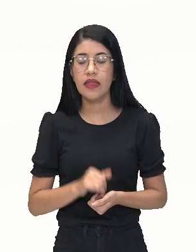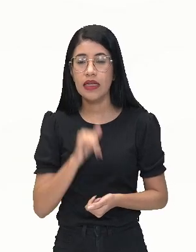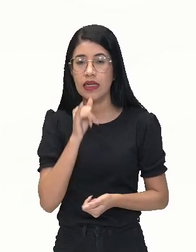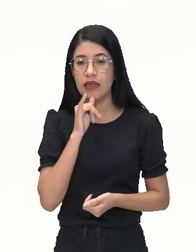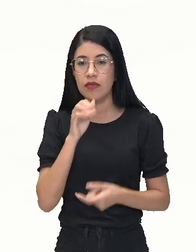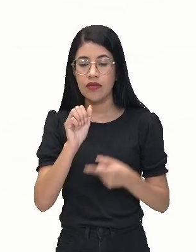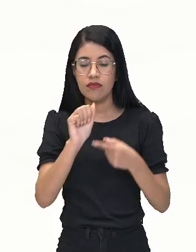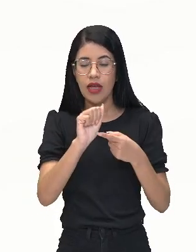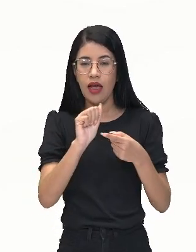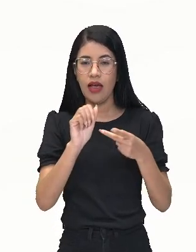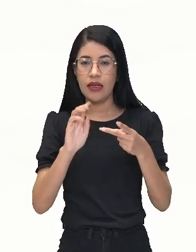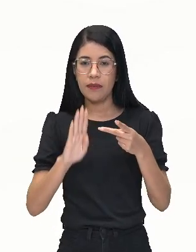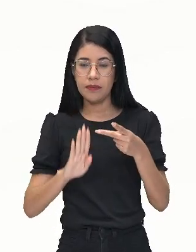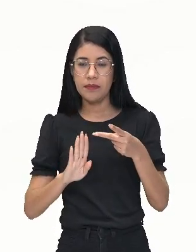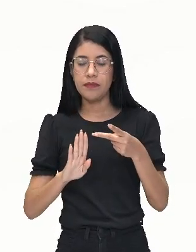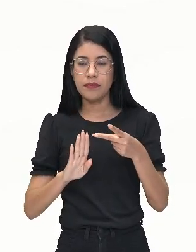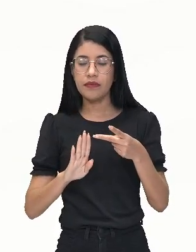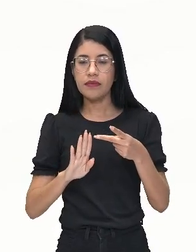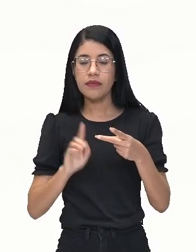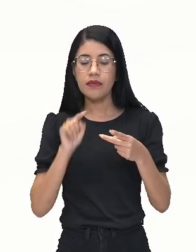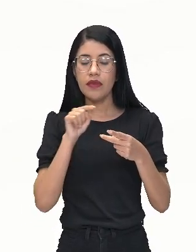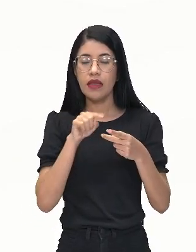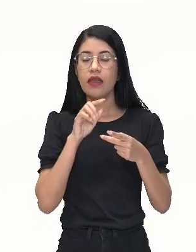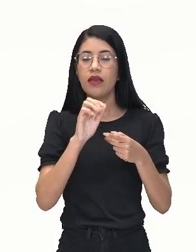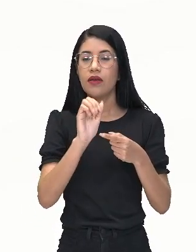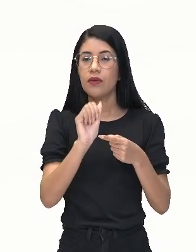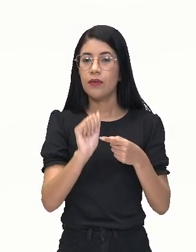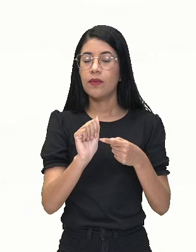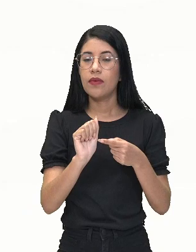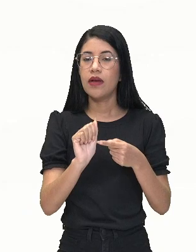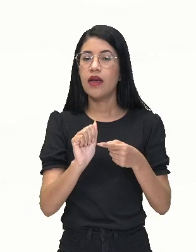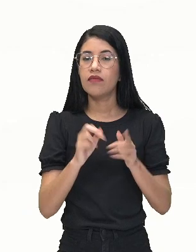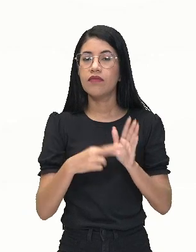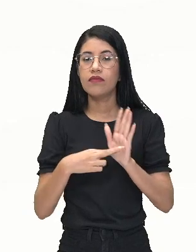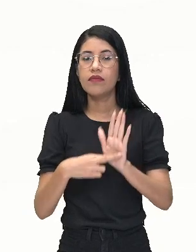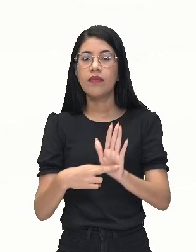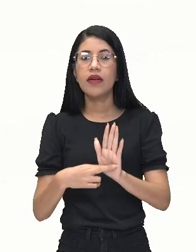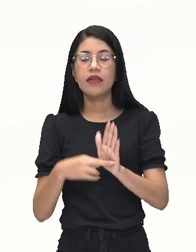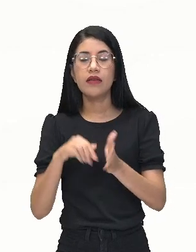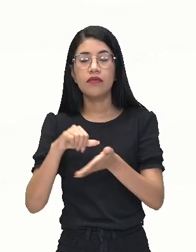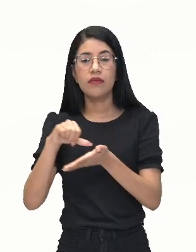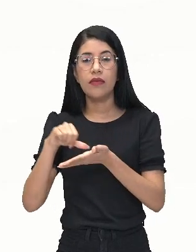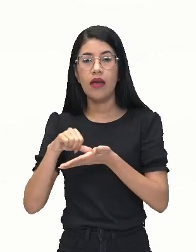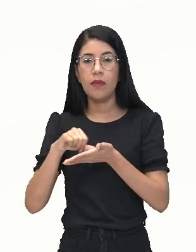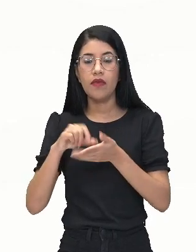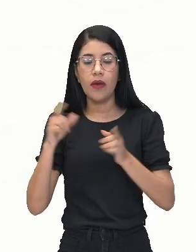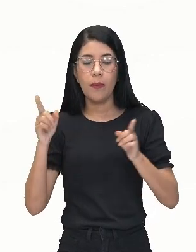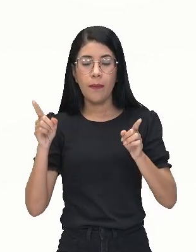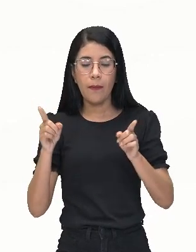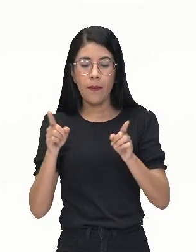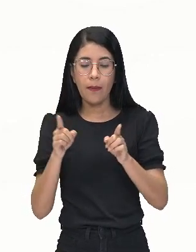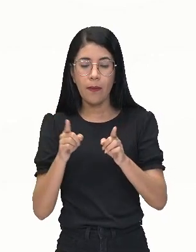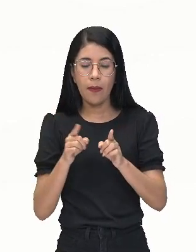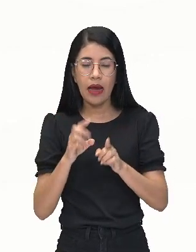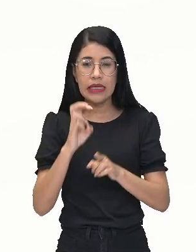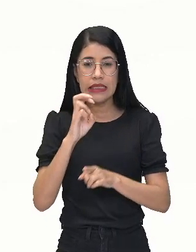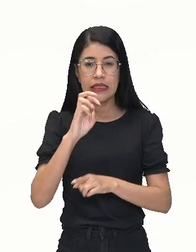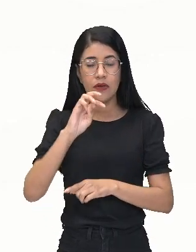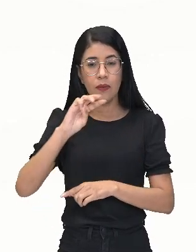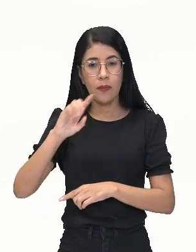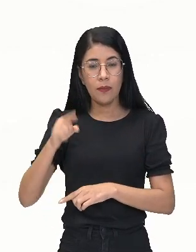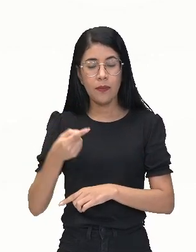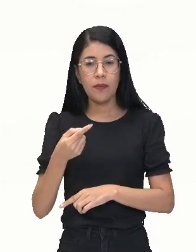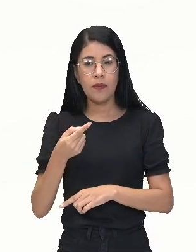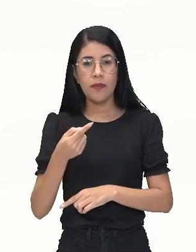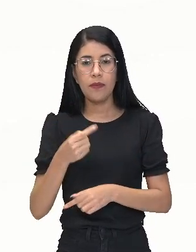B, no caso A, o que foi representado no mapa foi diminuído 5.000 vezes.